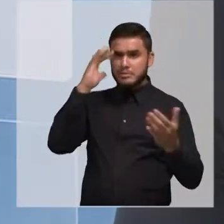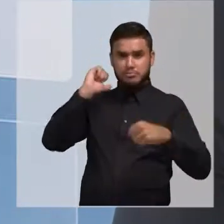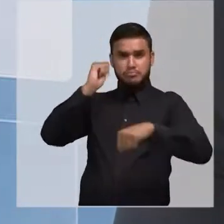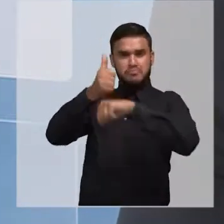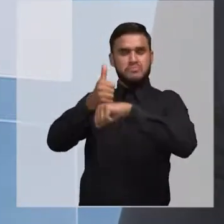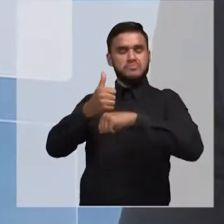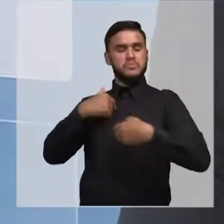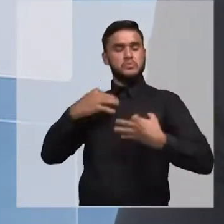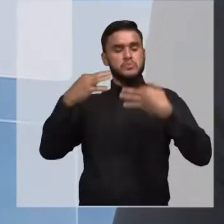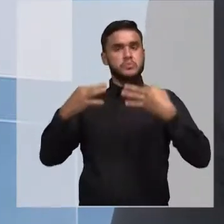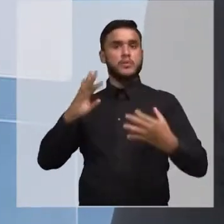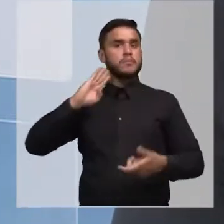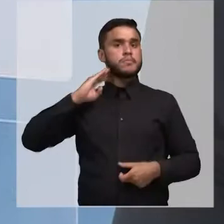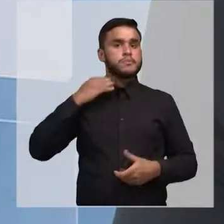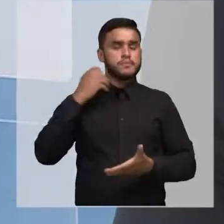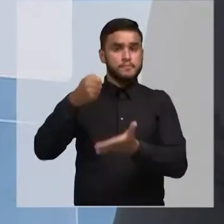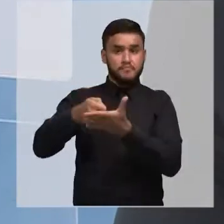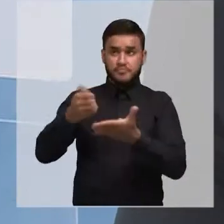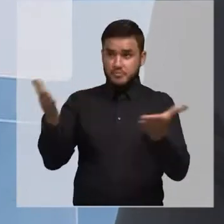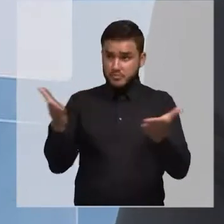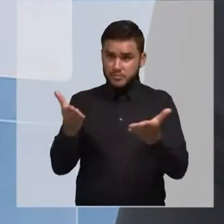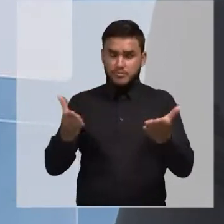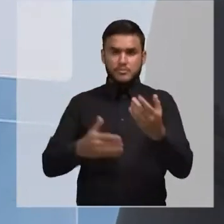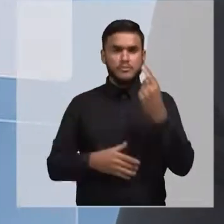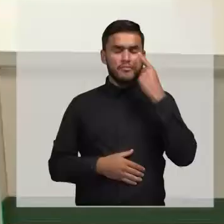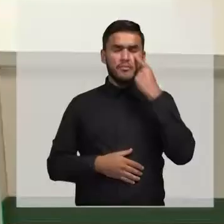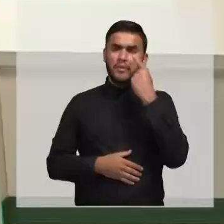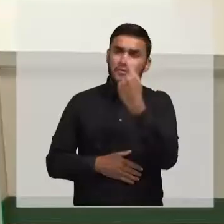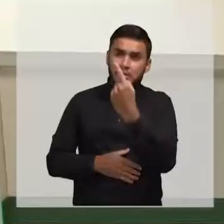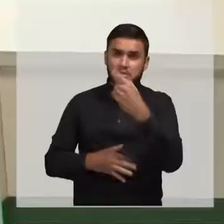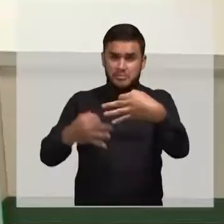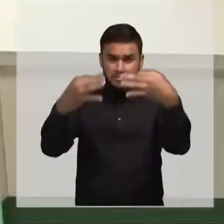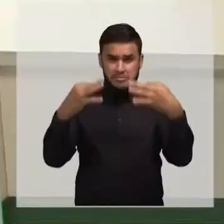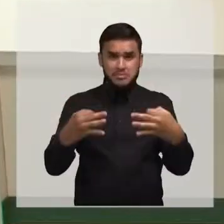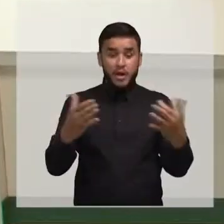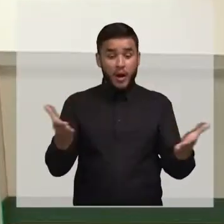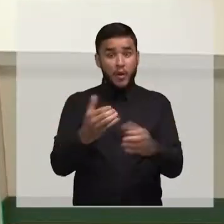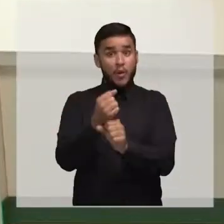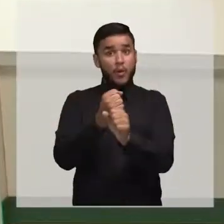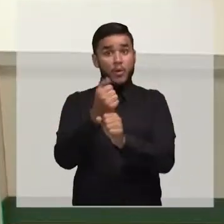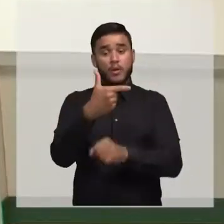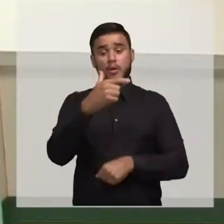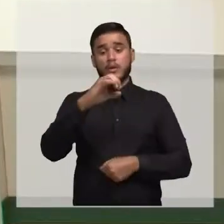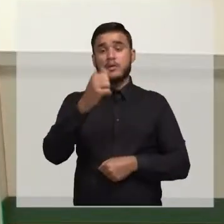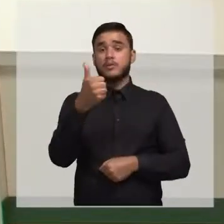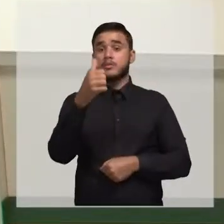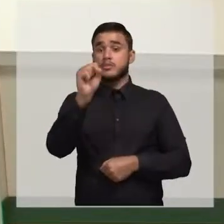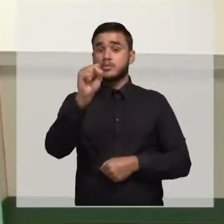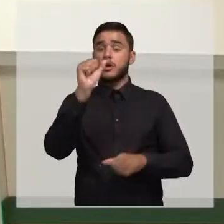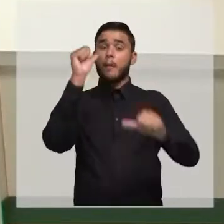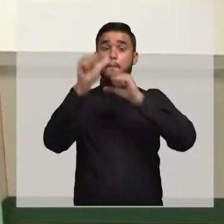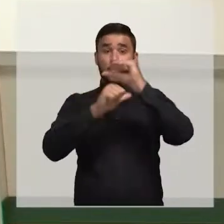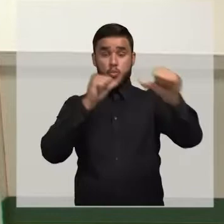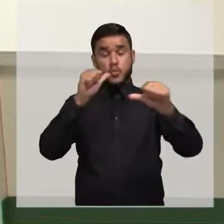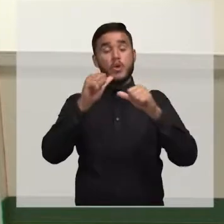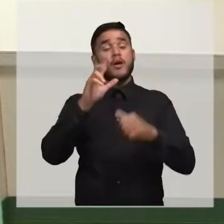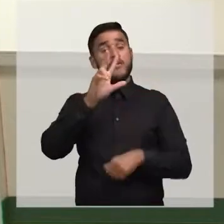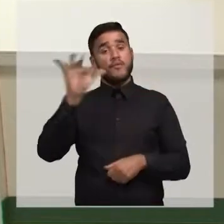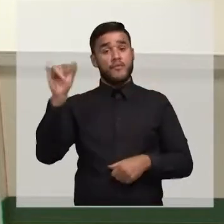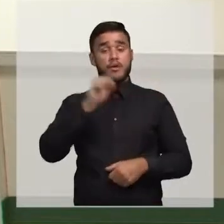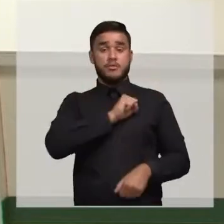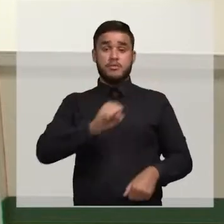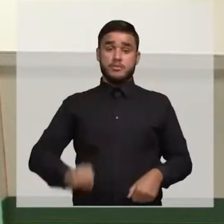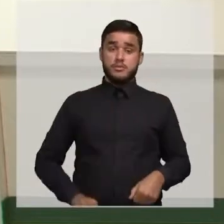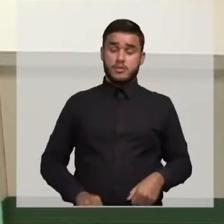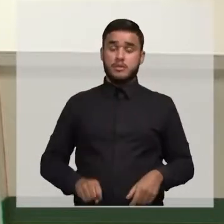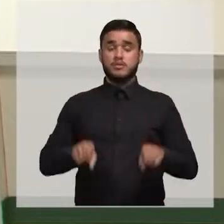seria, se agora, nesse ano de 2018, né, Luiz? Uhum. A gente vai renovar 2/3 do Senado, a Câmara Federal toda,